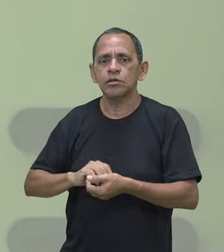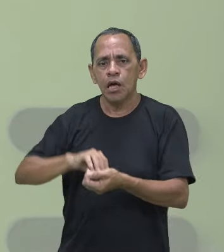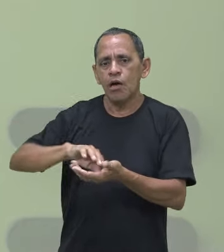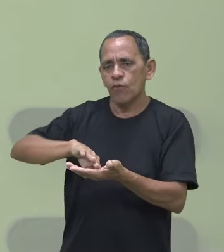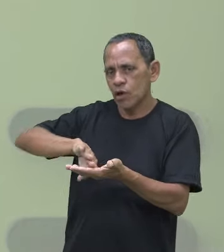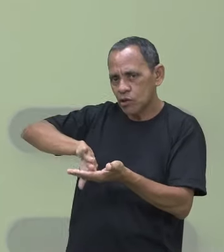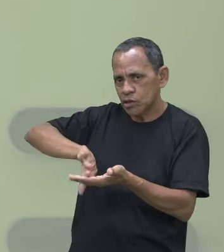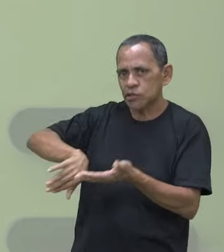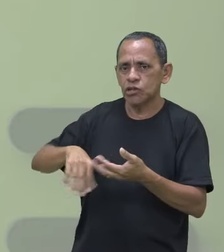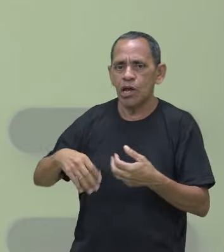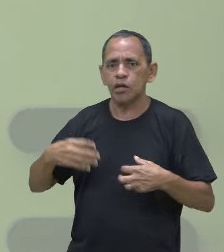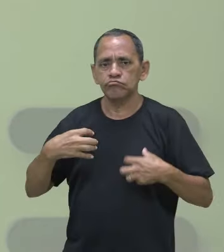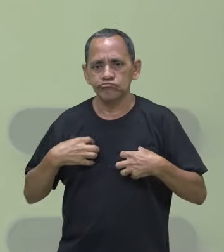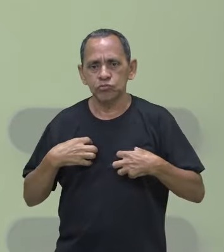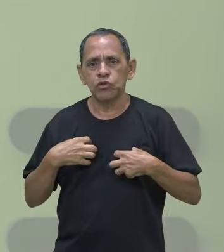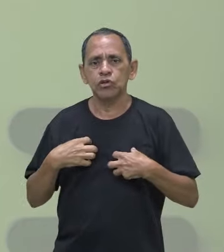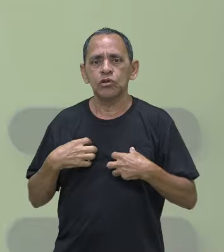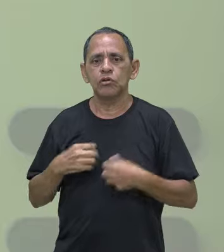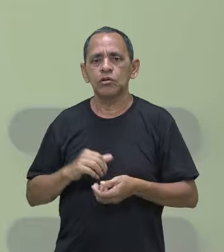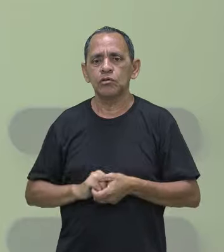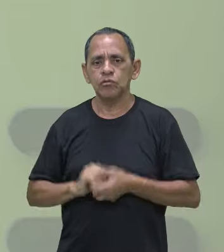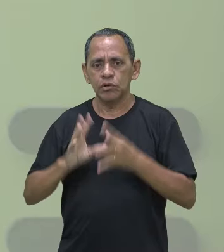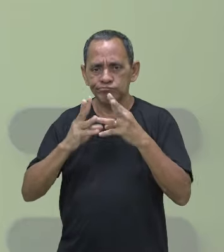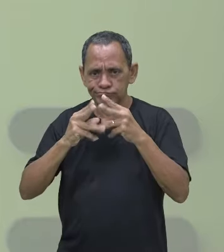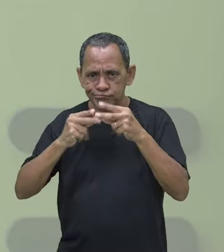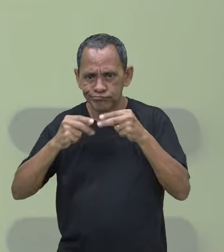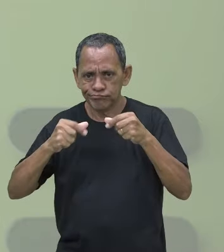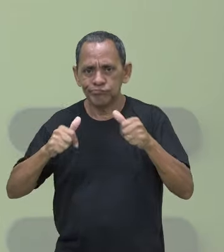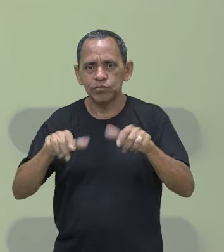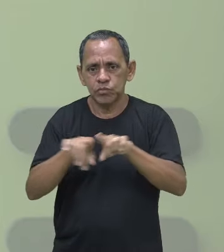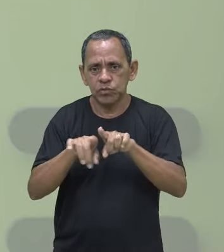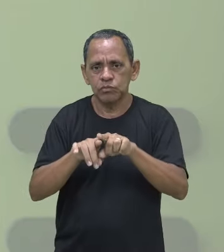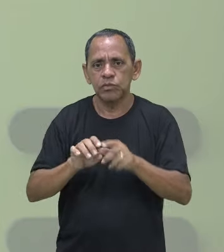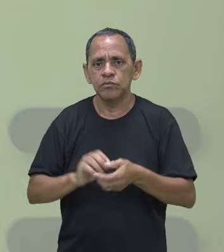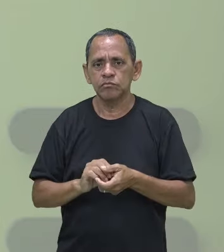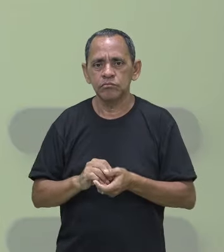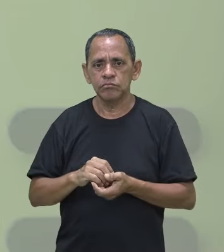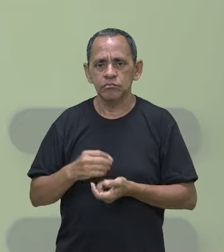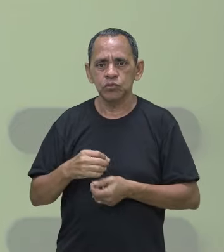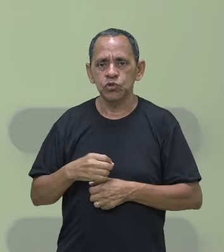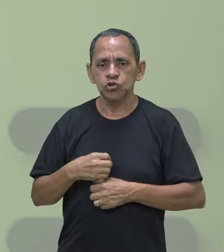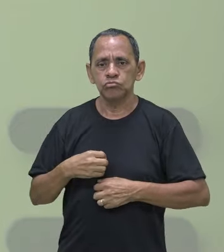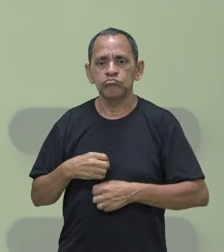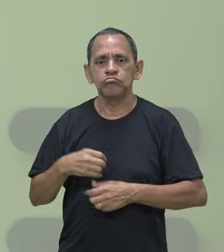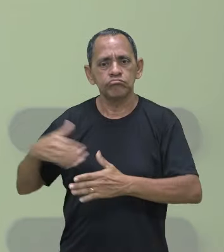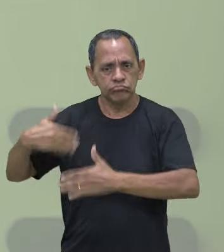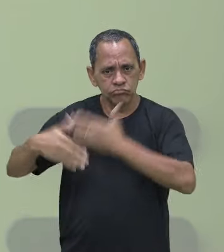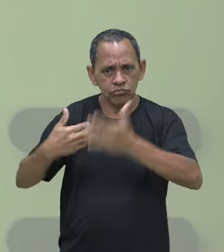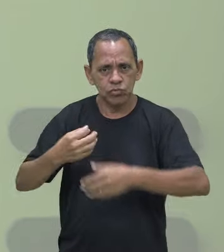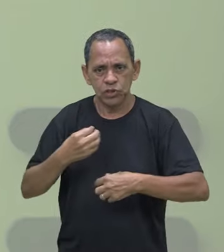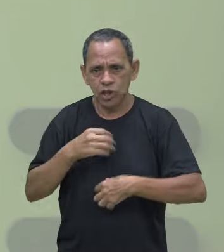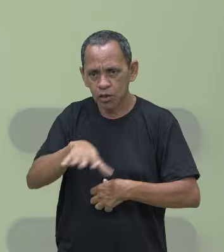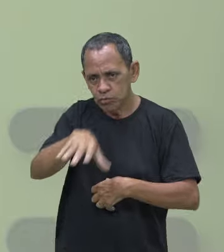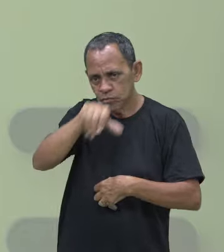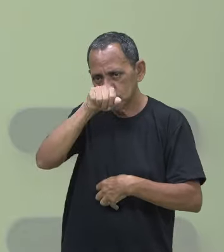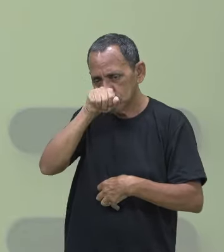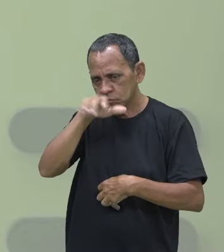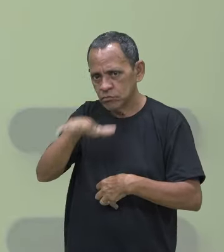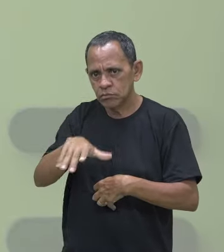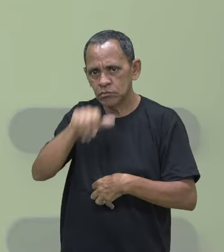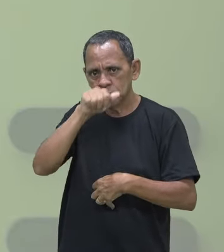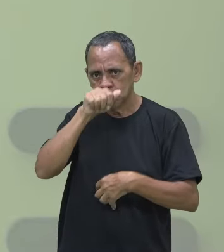os alvéolos e será, então, eliminado, expirado no nosso processo de respiração, né? Então, aí